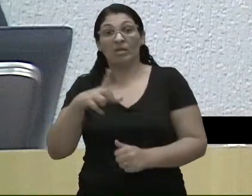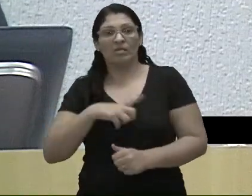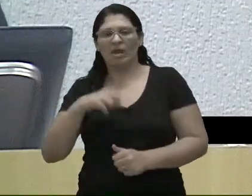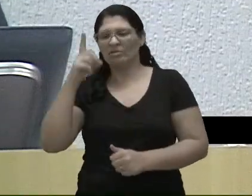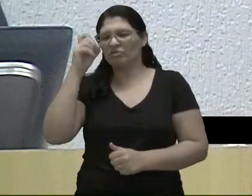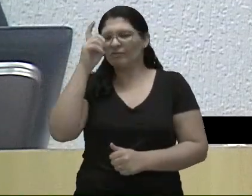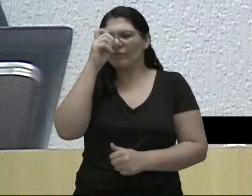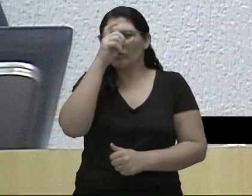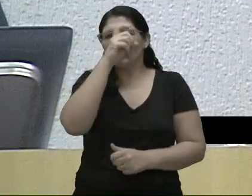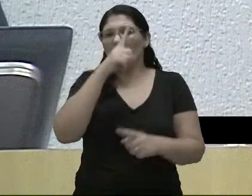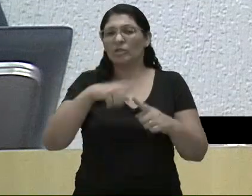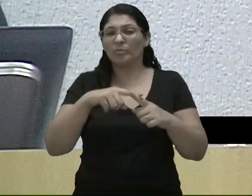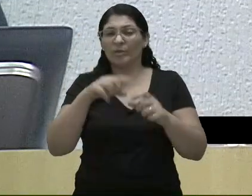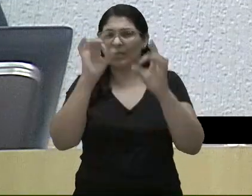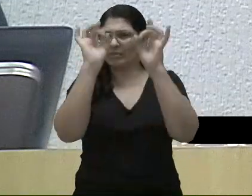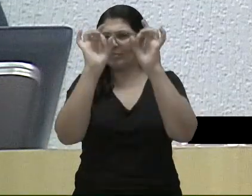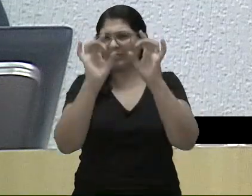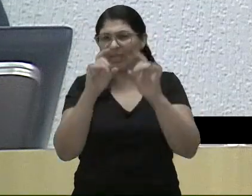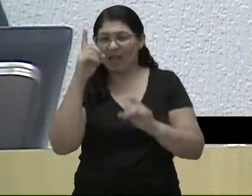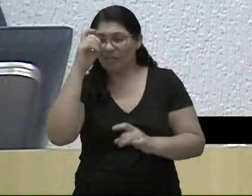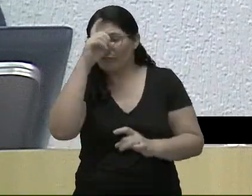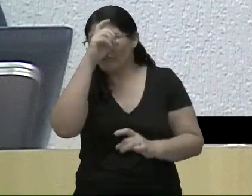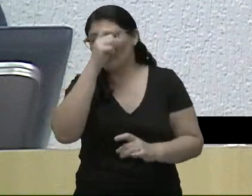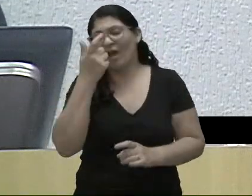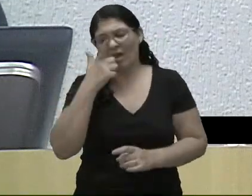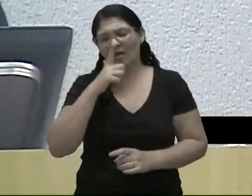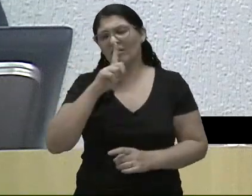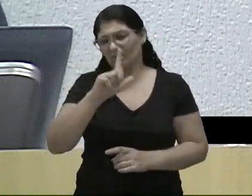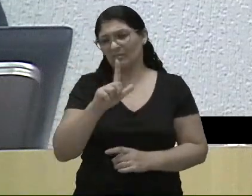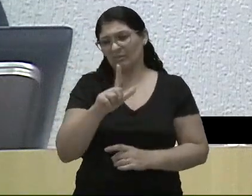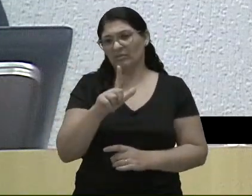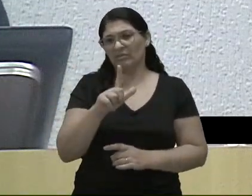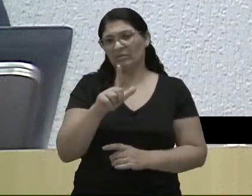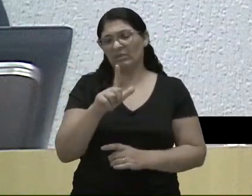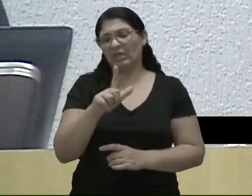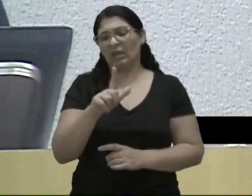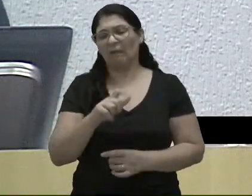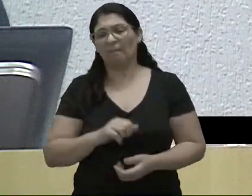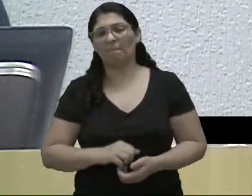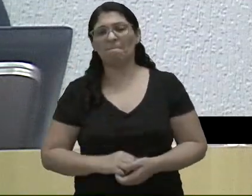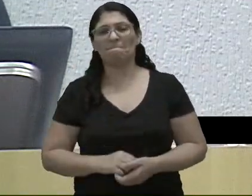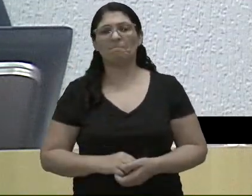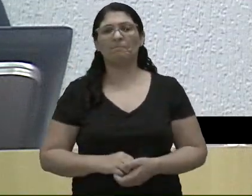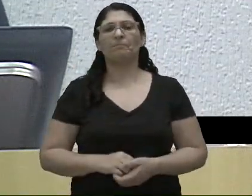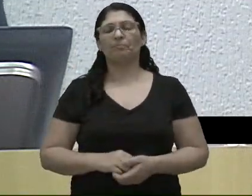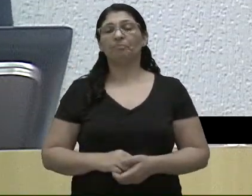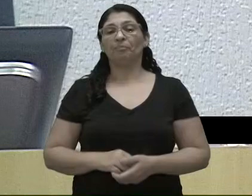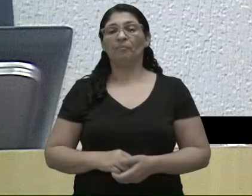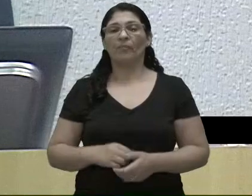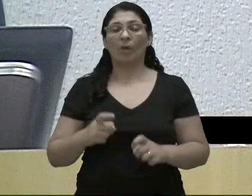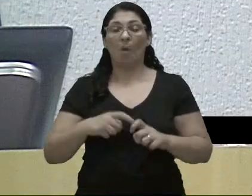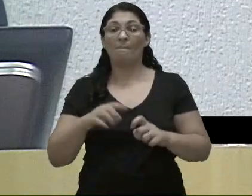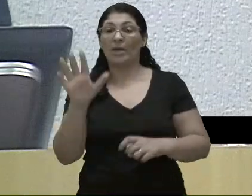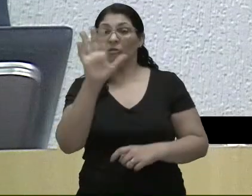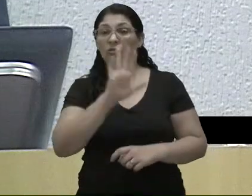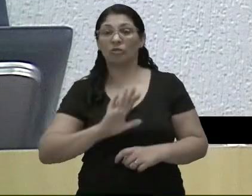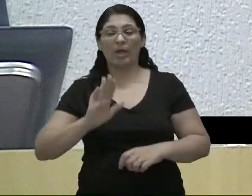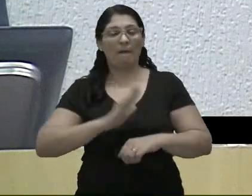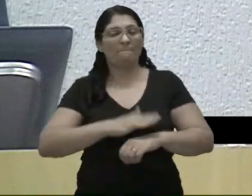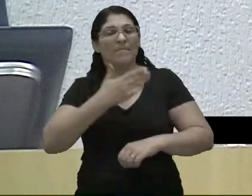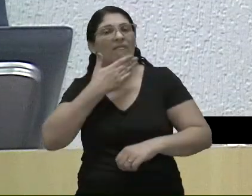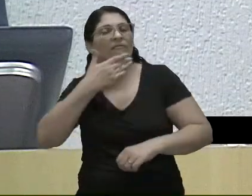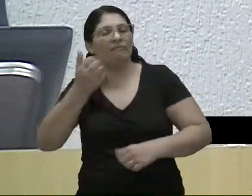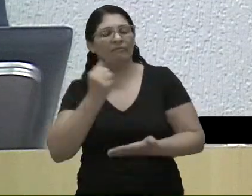porque especialistas não é tão fácil quanto os da porta, né? Que é o clínico geral. E há uma fala